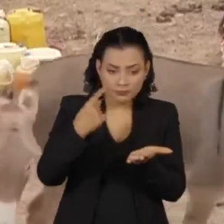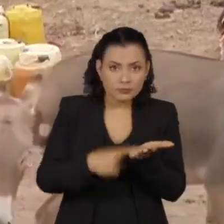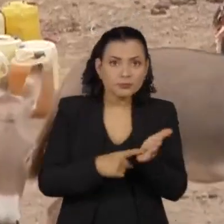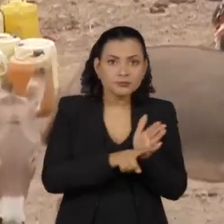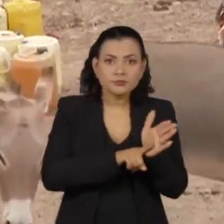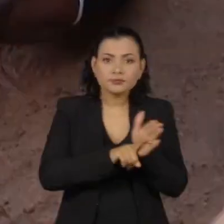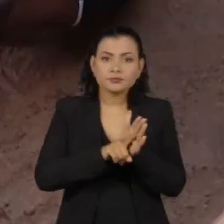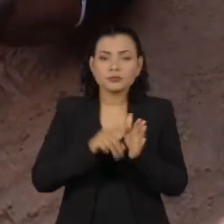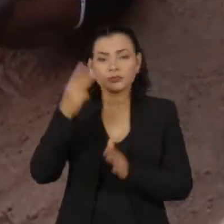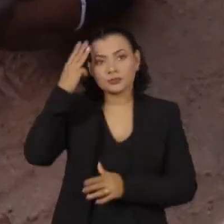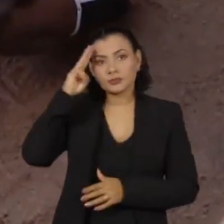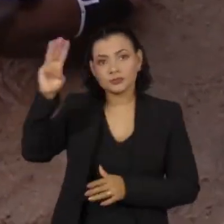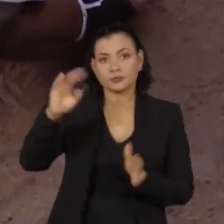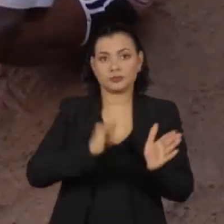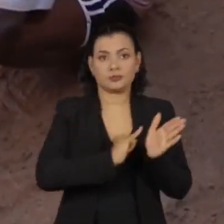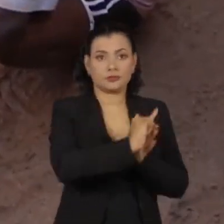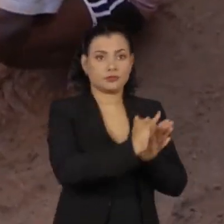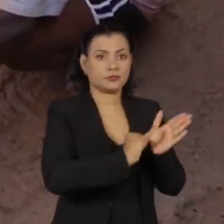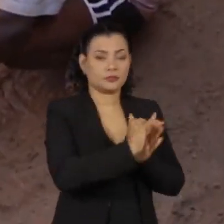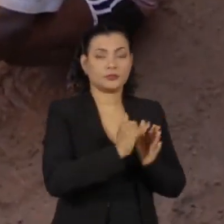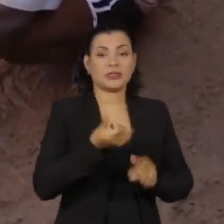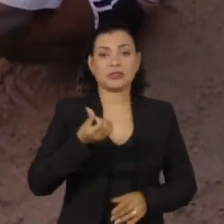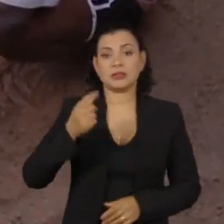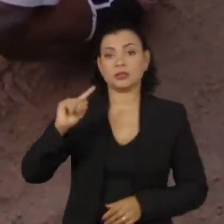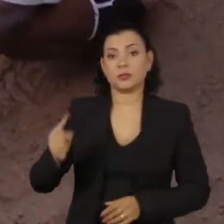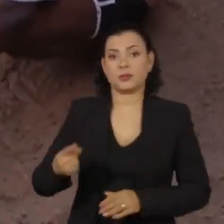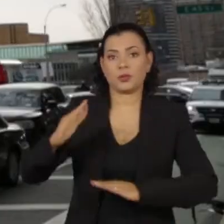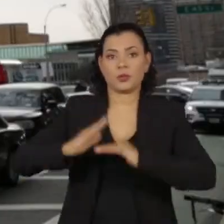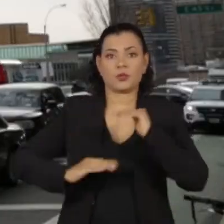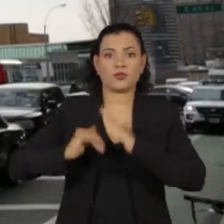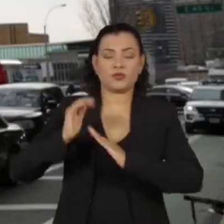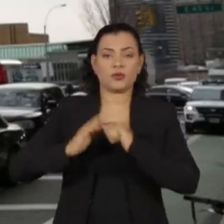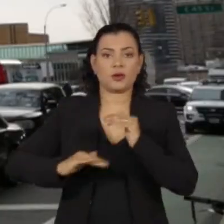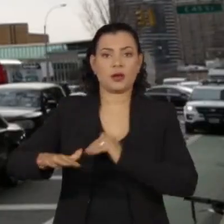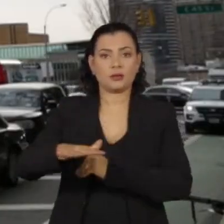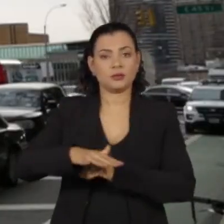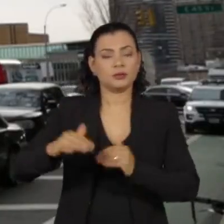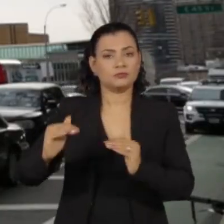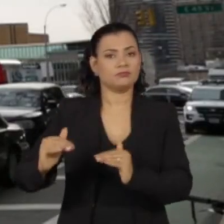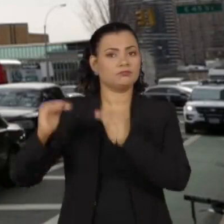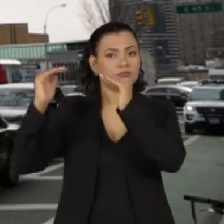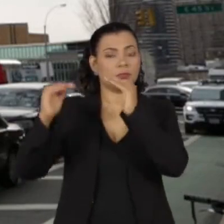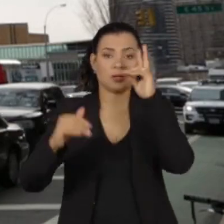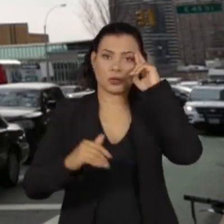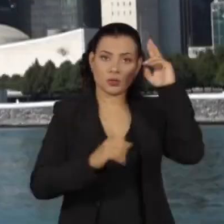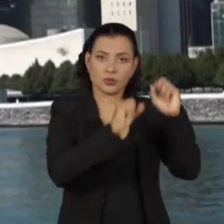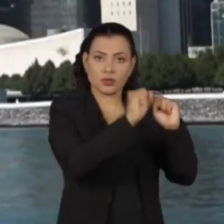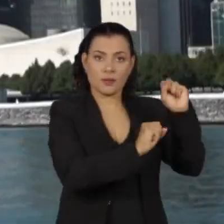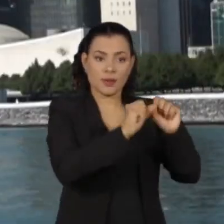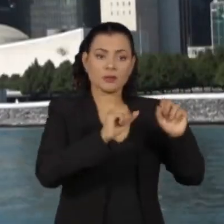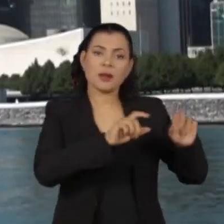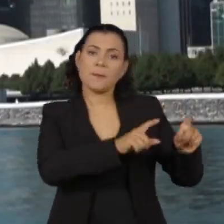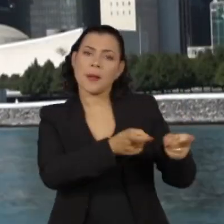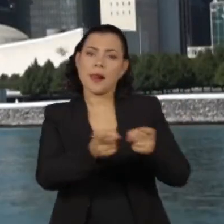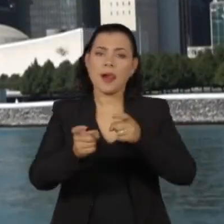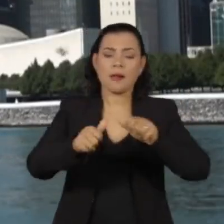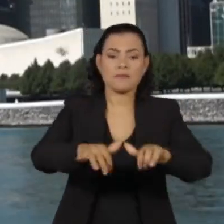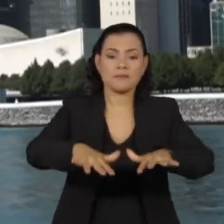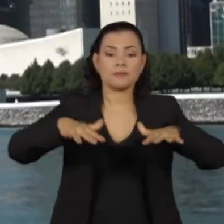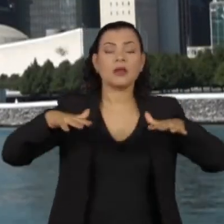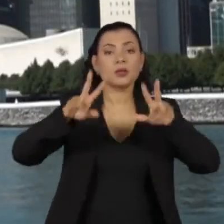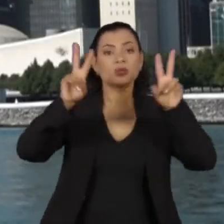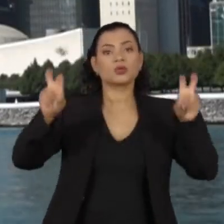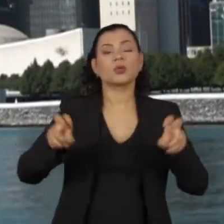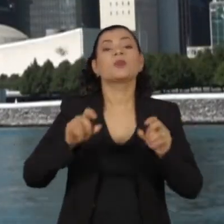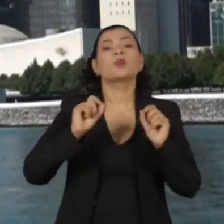reúne por três dias em Nova York 6.000 especialistas chefes de estado e empresários num debate sobre a crise Global